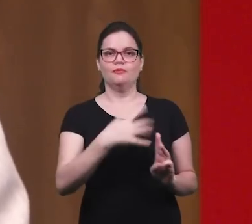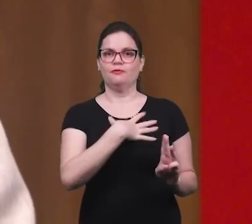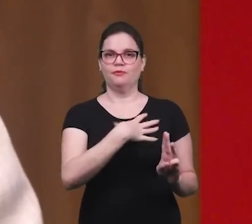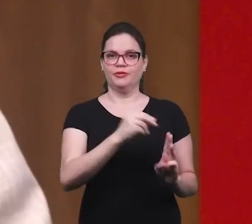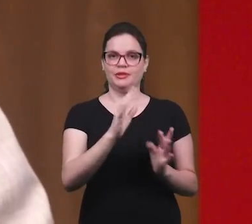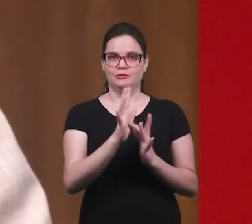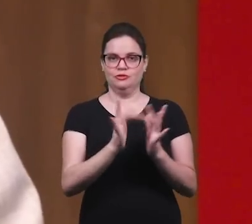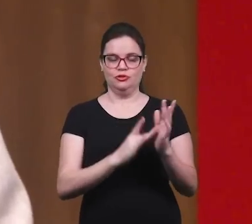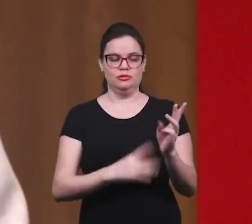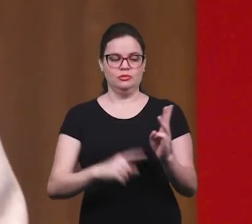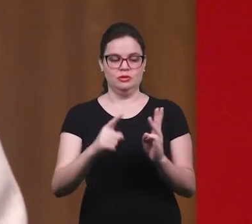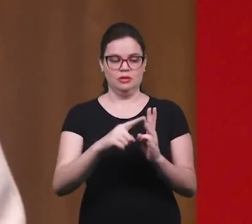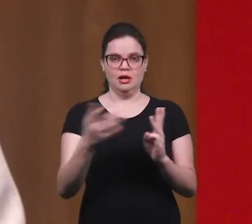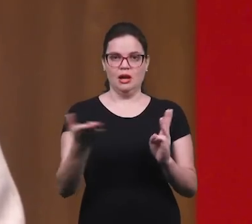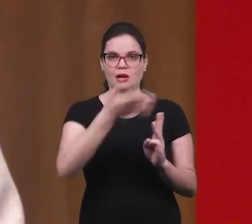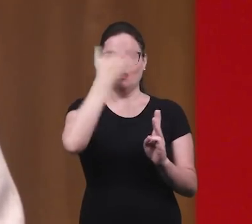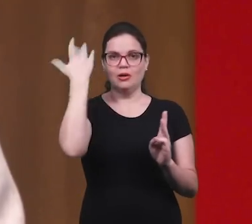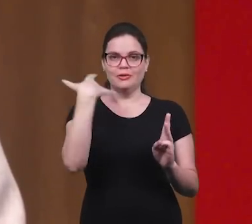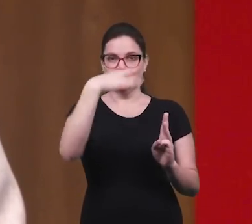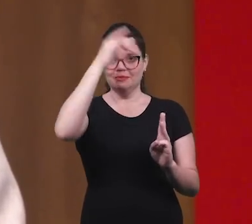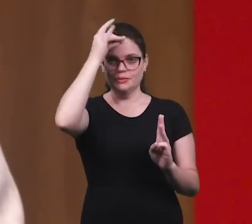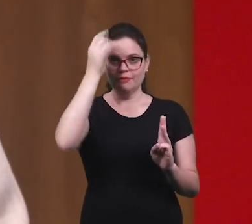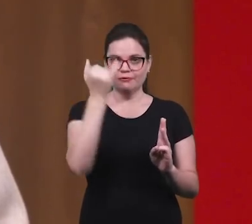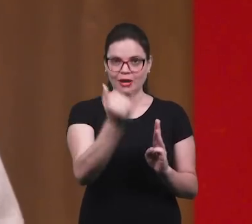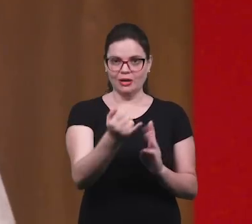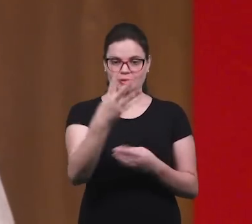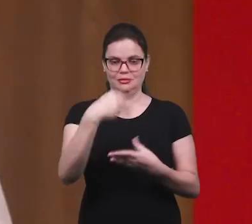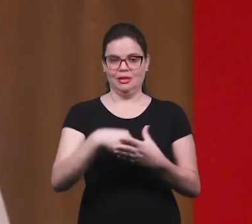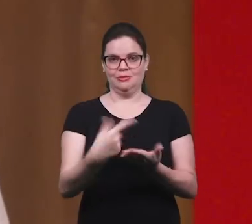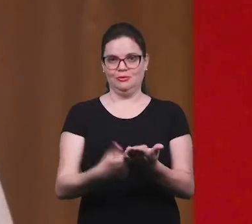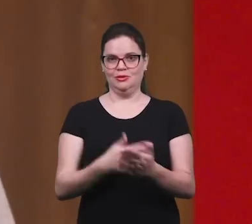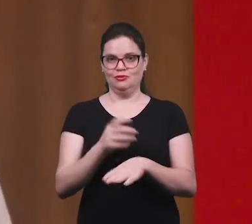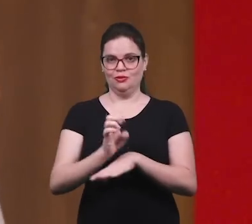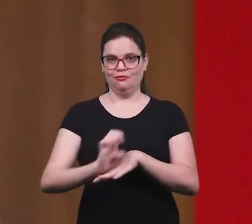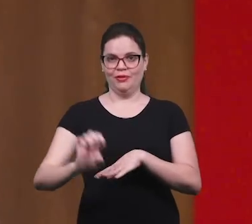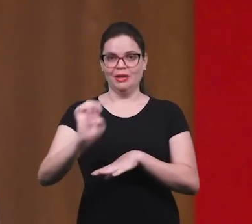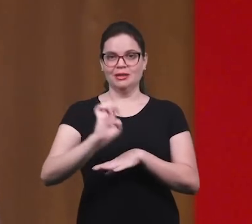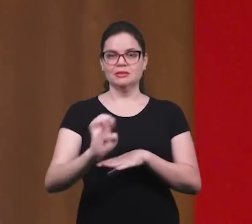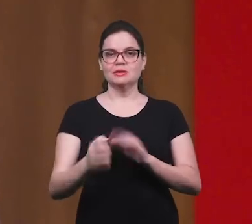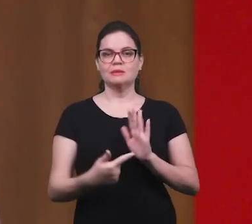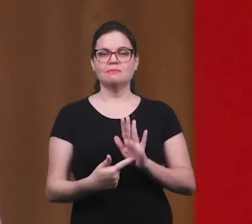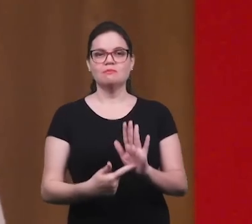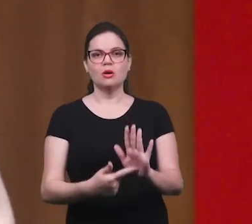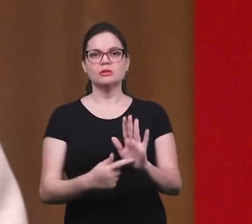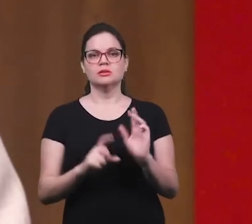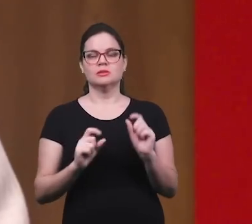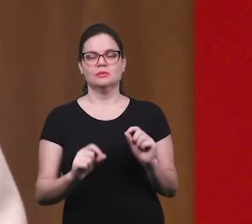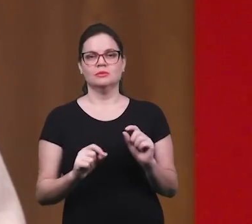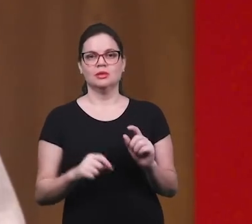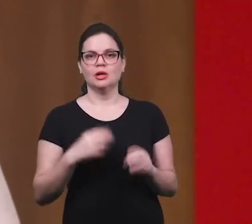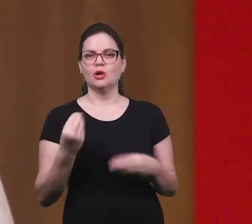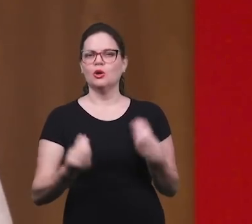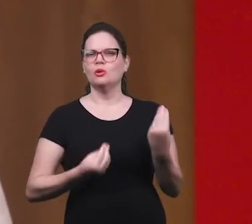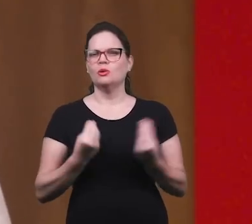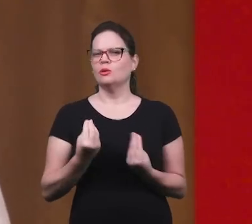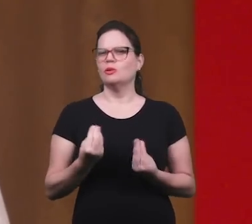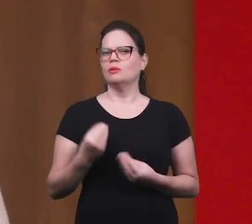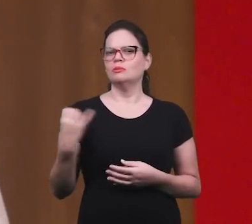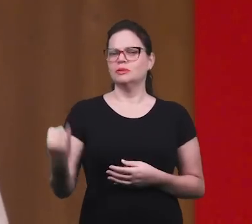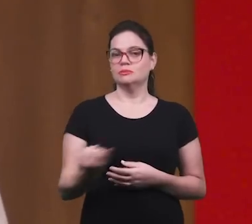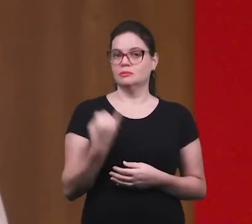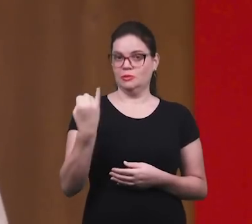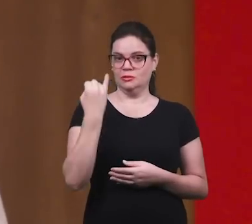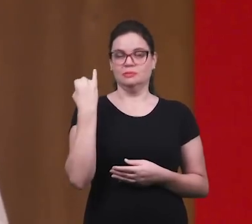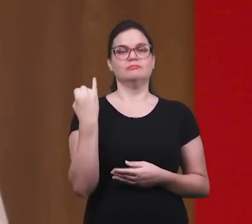Santo falando a carta aos Efésios, da importância e de como isso